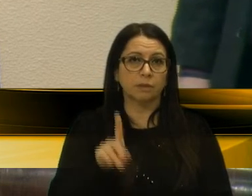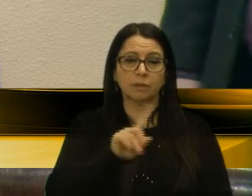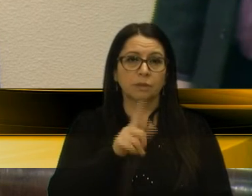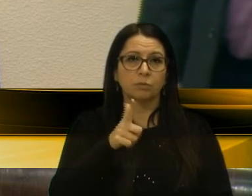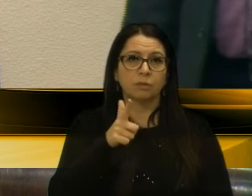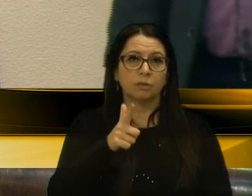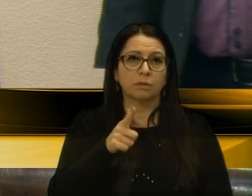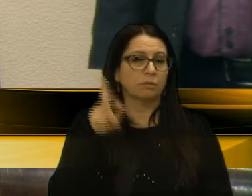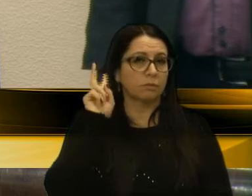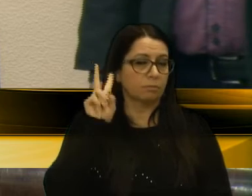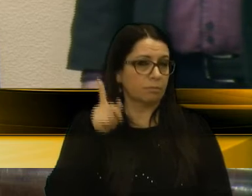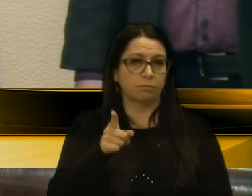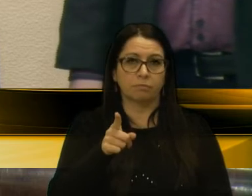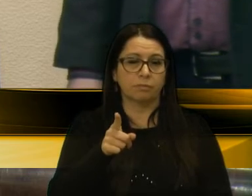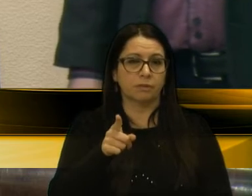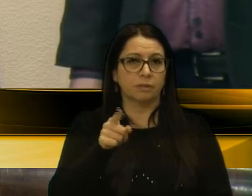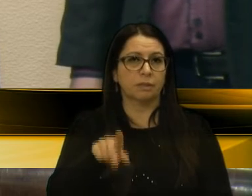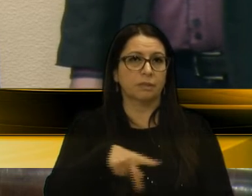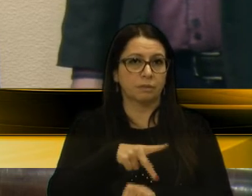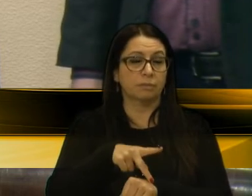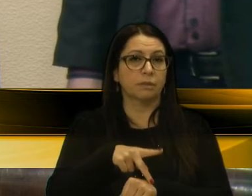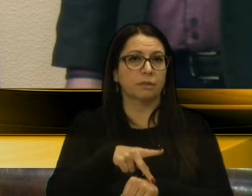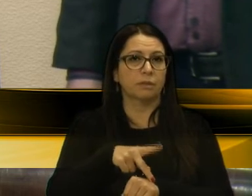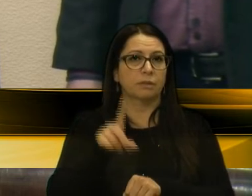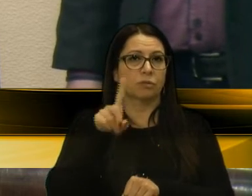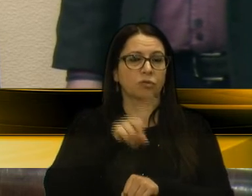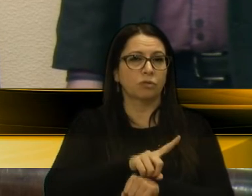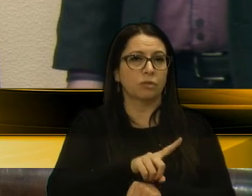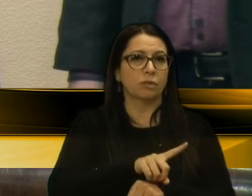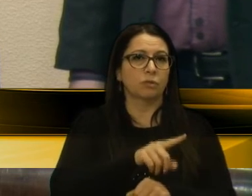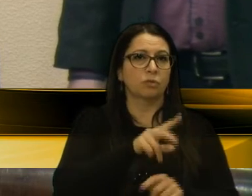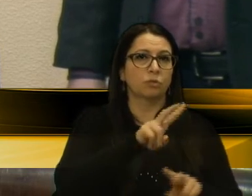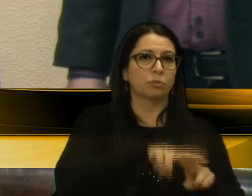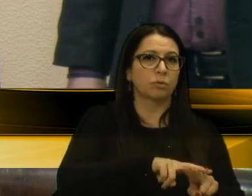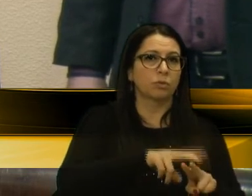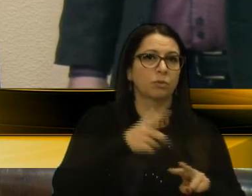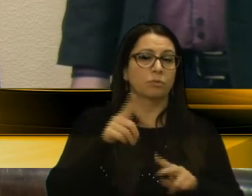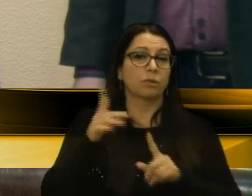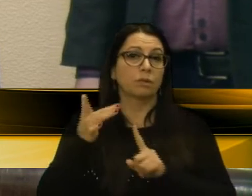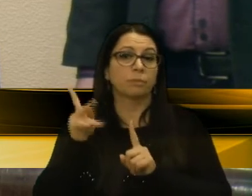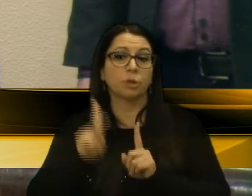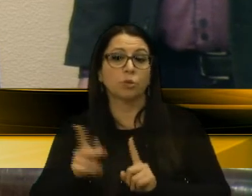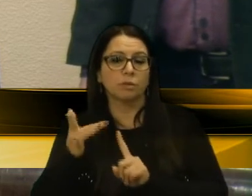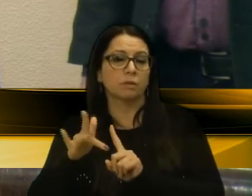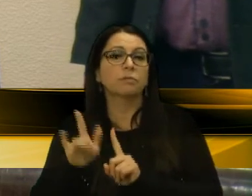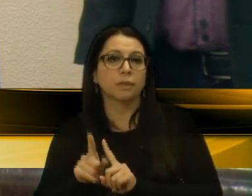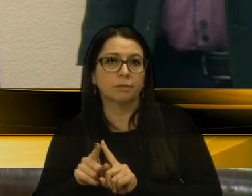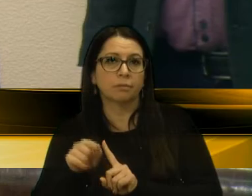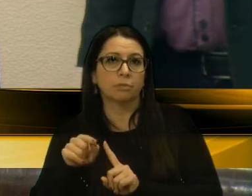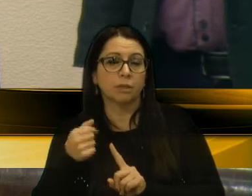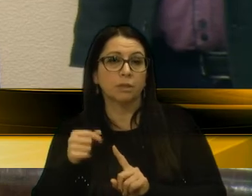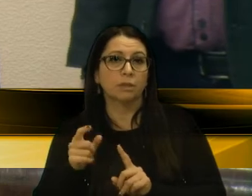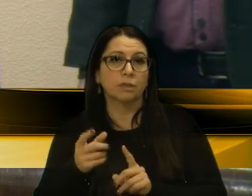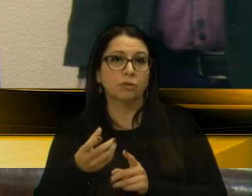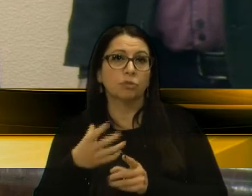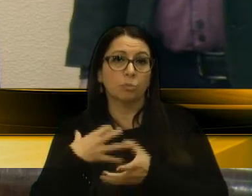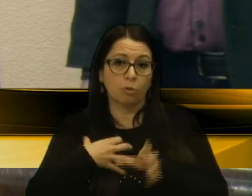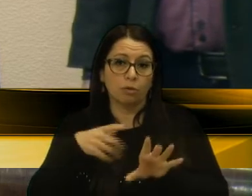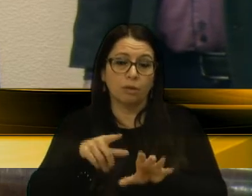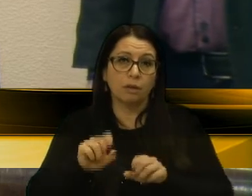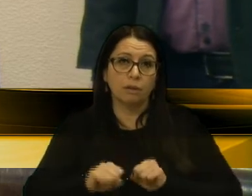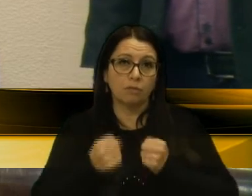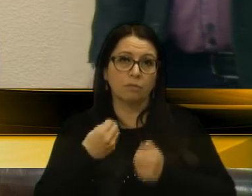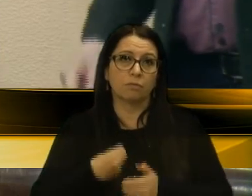sendo lembradas. A gente, nesse país, tem dia do detento e não tem das vítimas. E a gente precisa se colocar e defender a